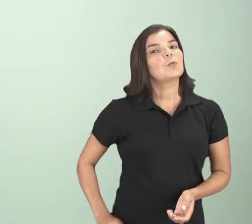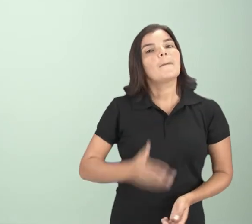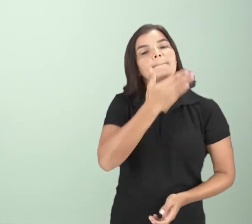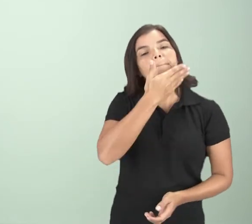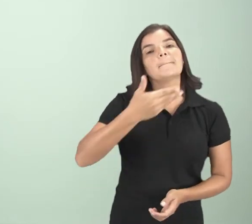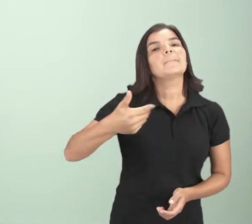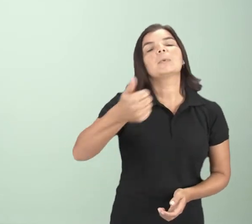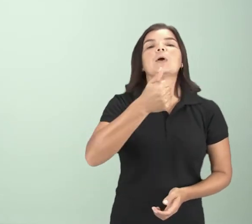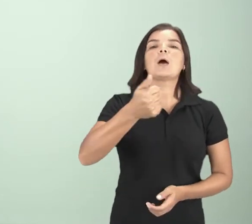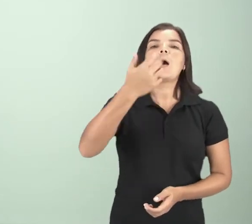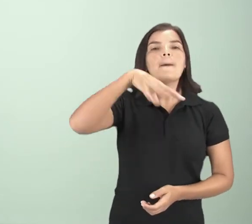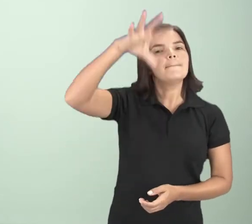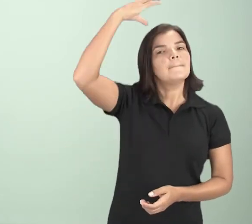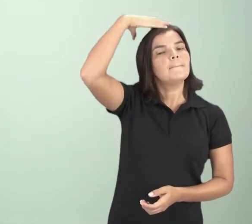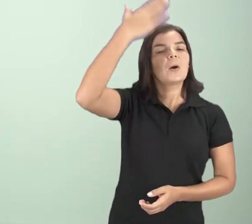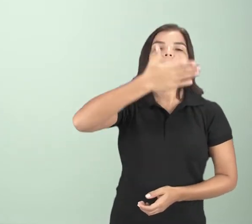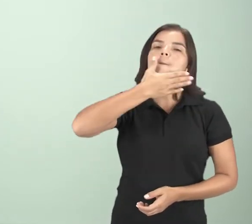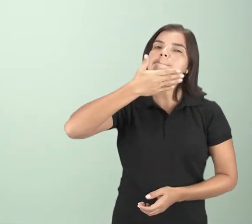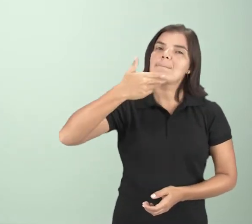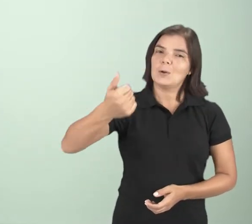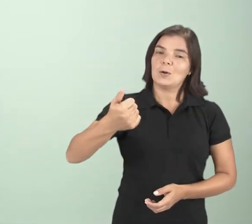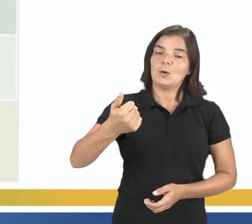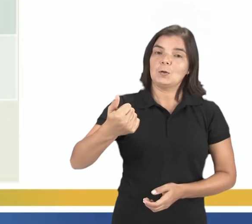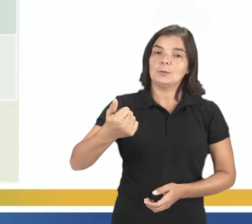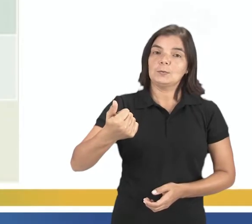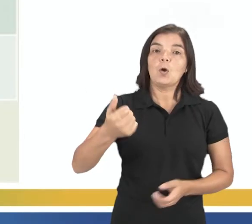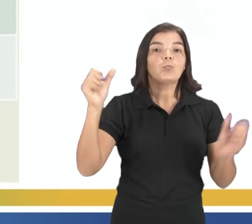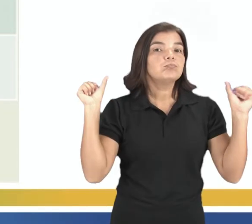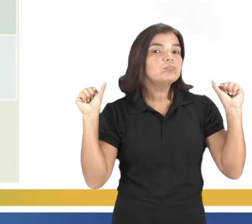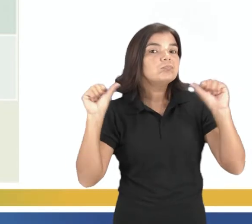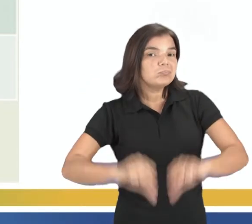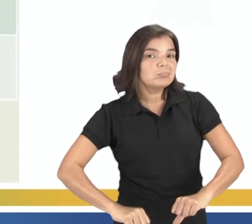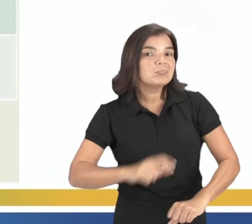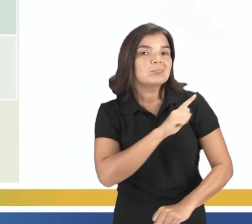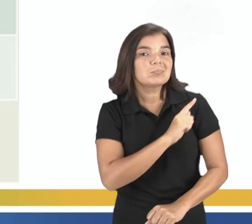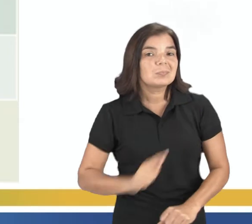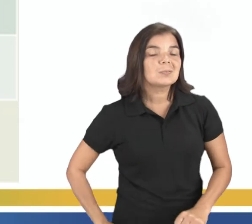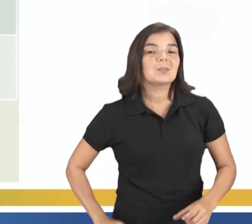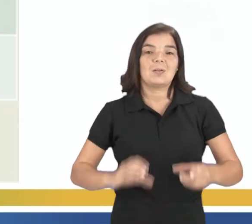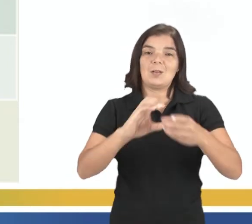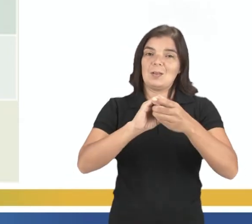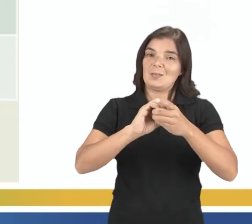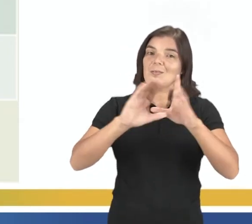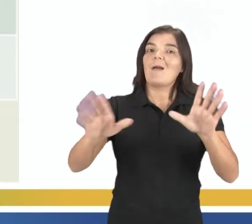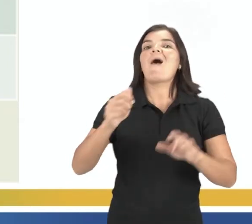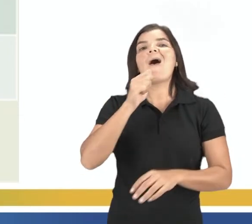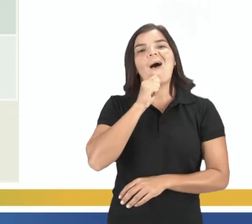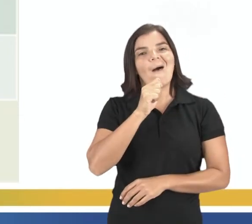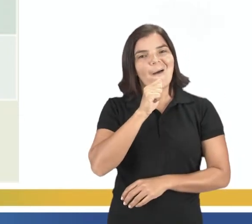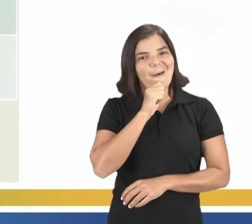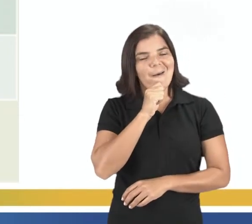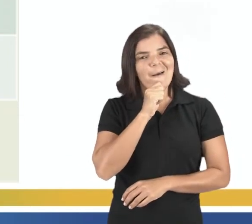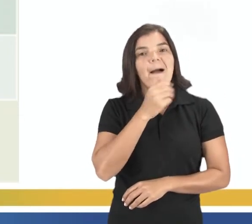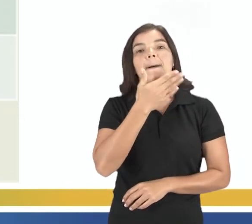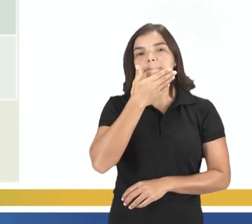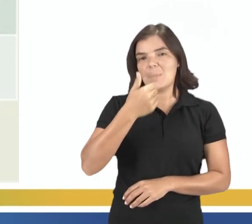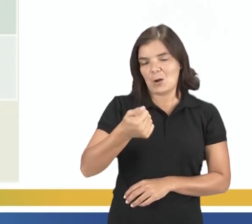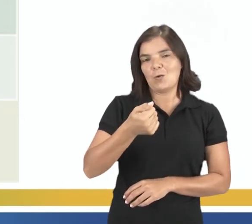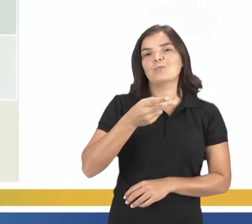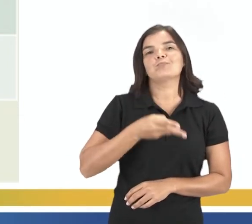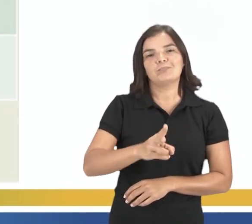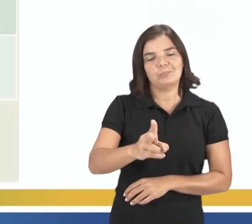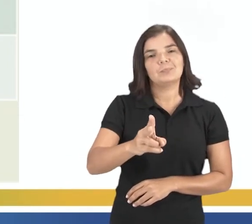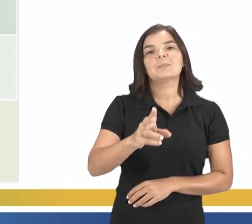melhores, a monarquia é a melhor forma. E dos governos piores, a democracia ainda é a melhor forma.